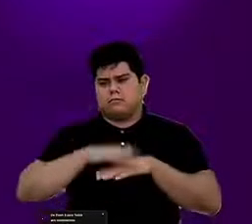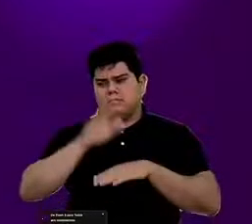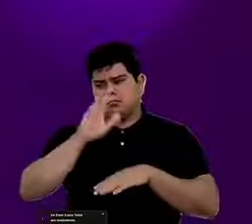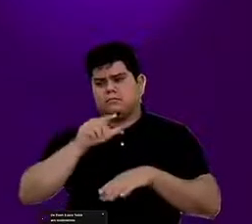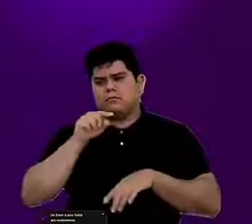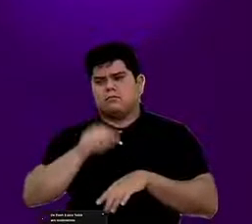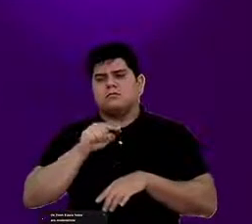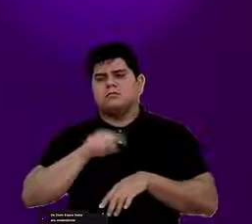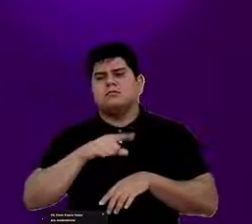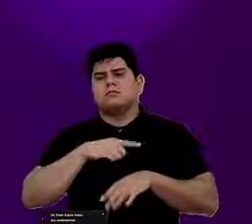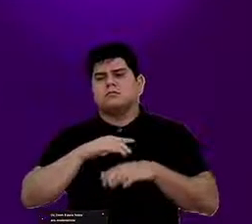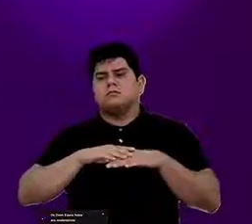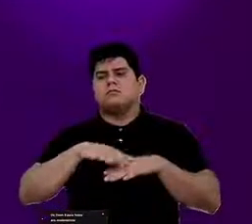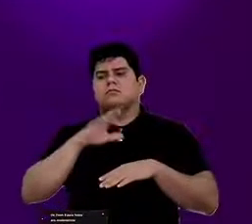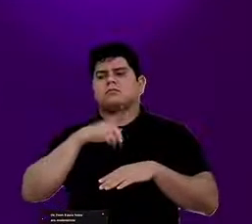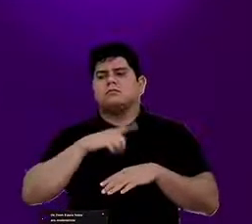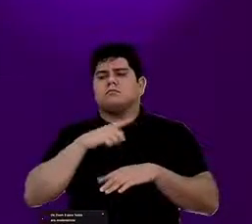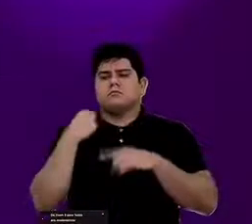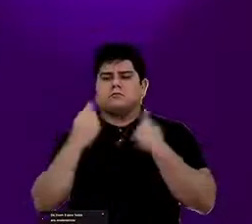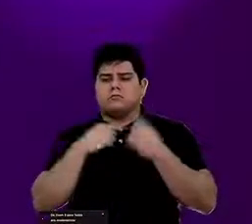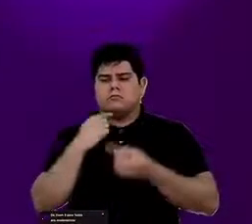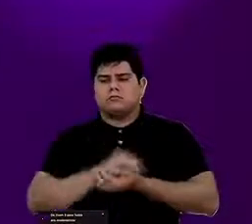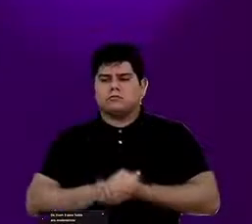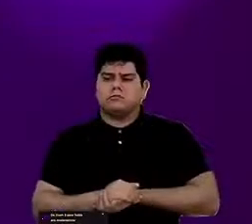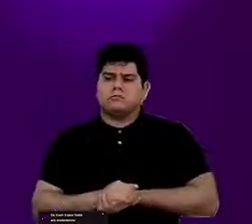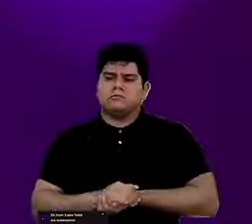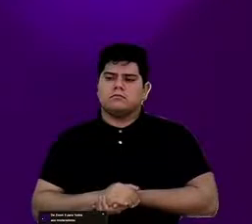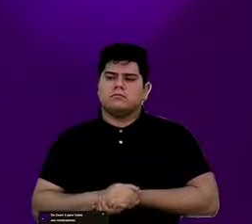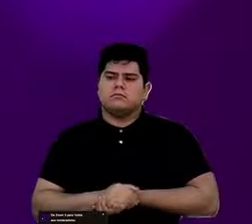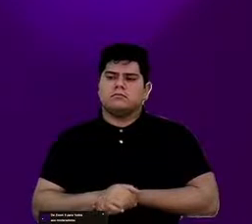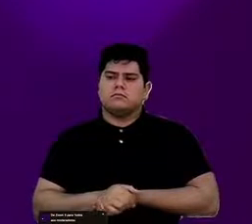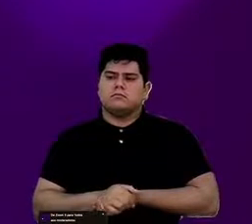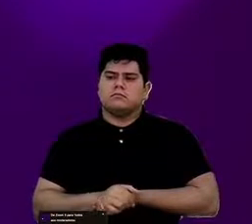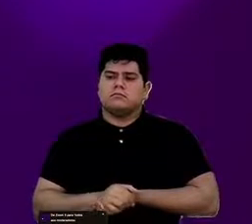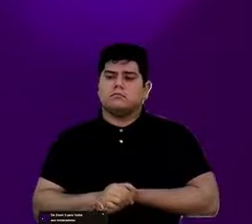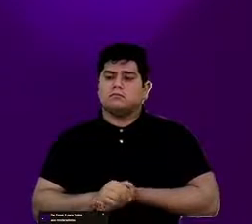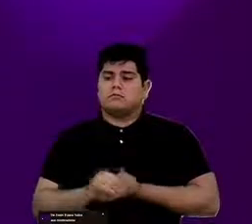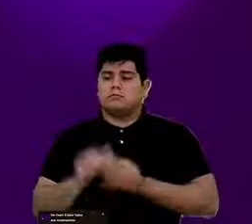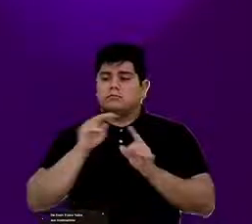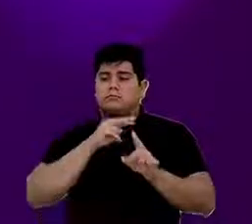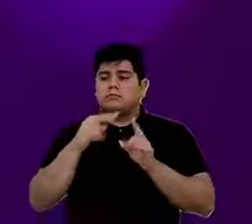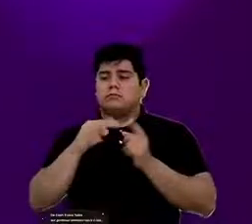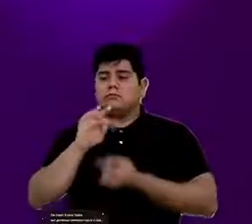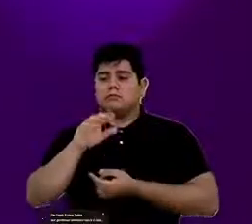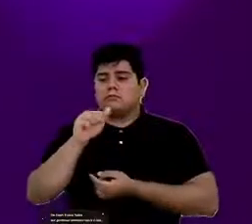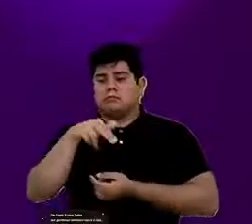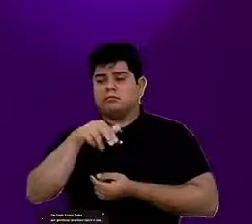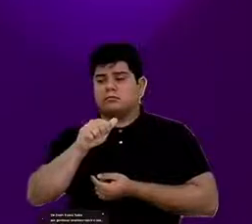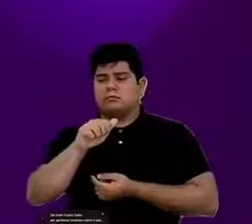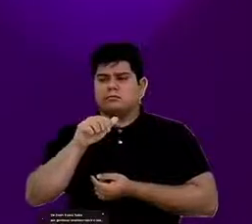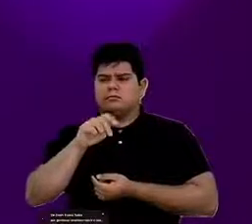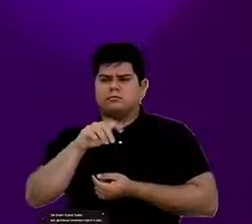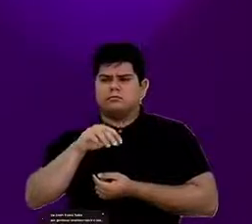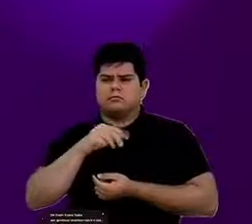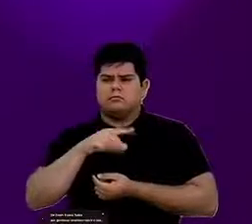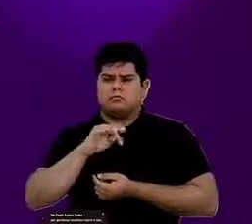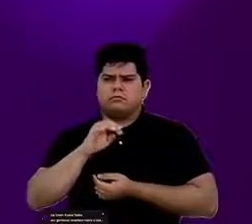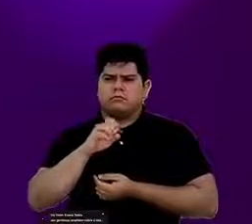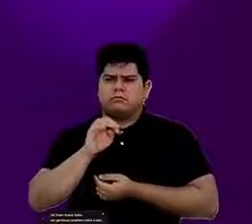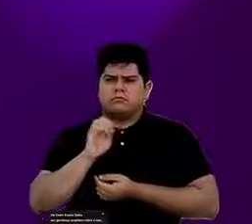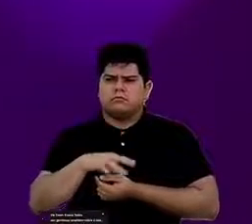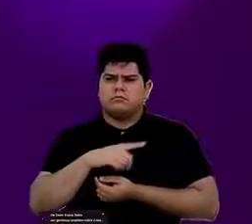moderada, com aumento de mortalidade. Do ponto de vista transcatéter, também uma corrida da indústria com